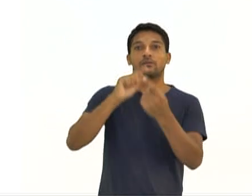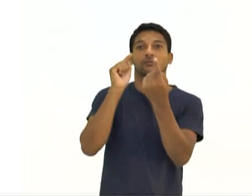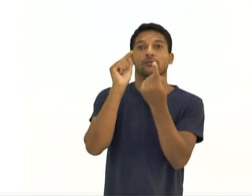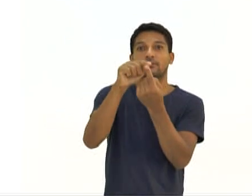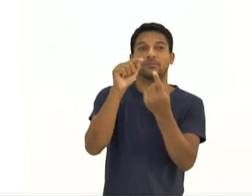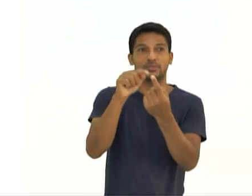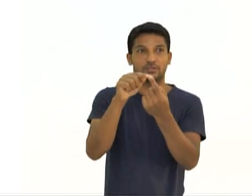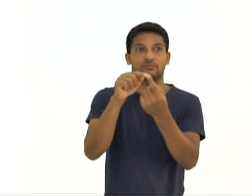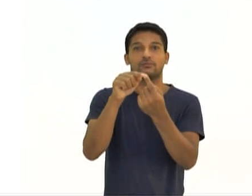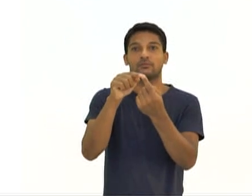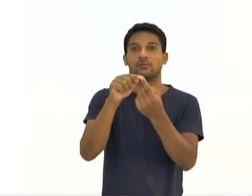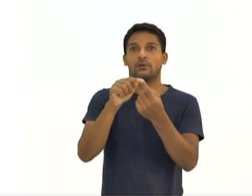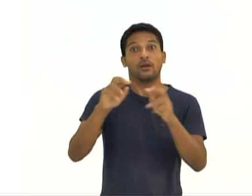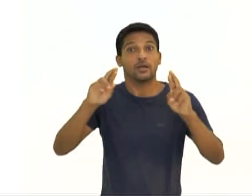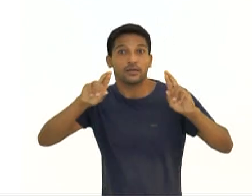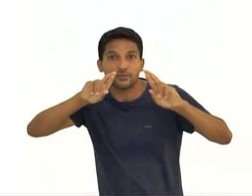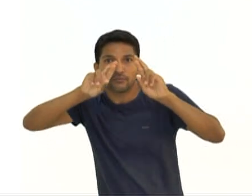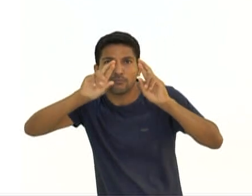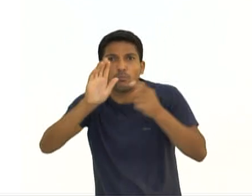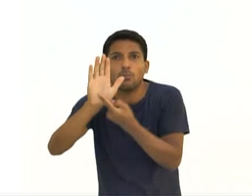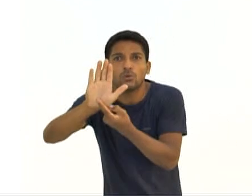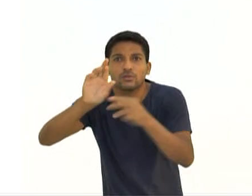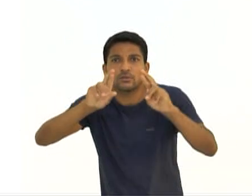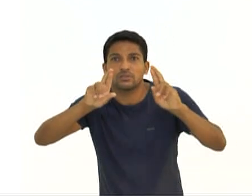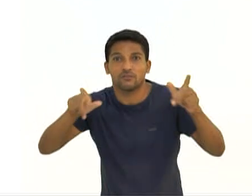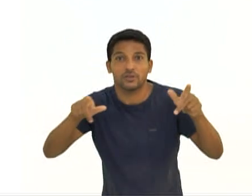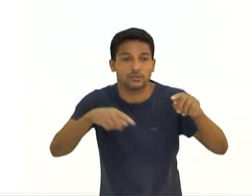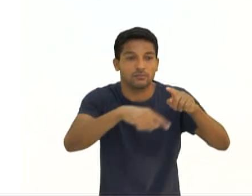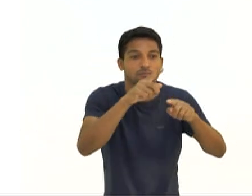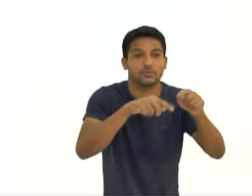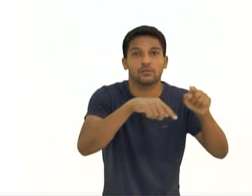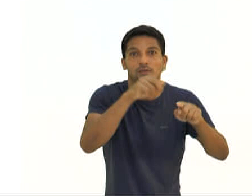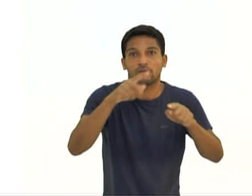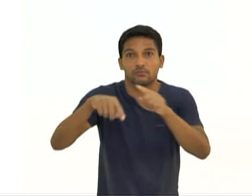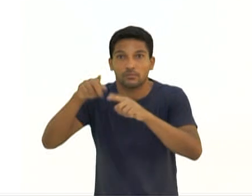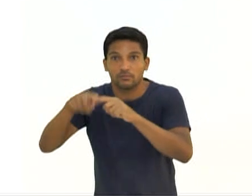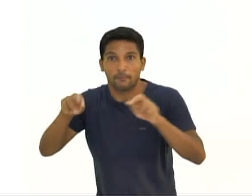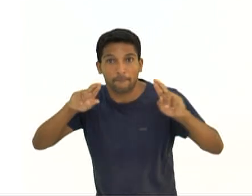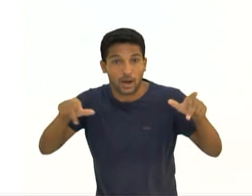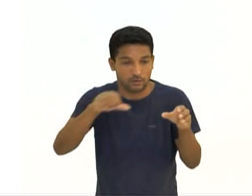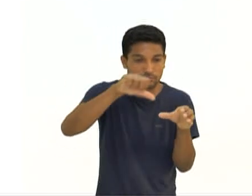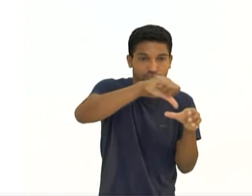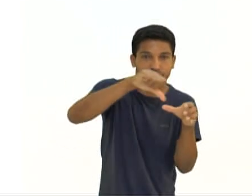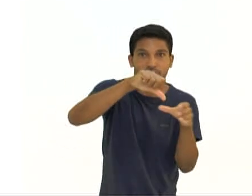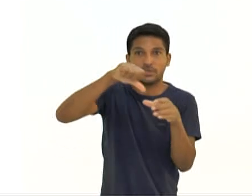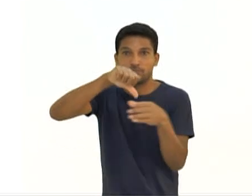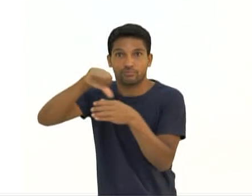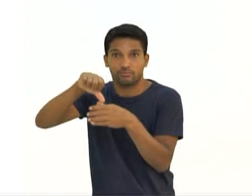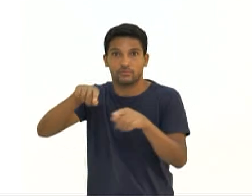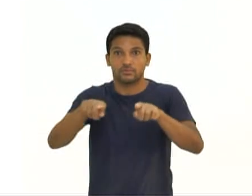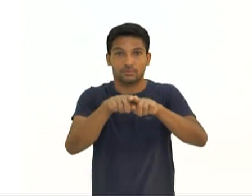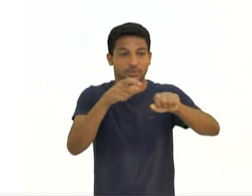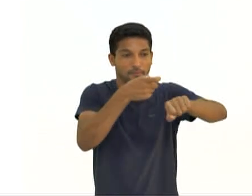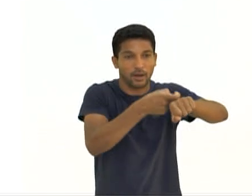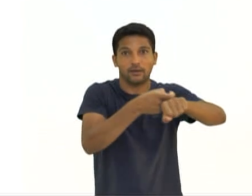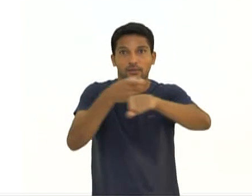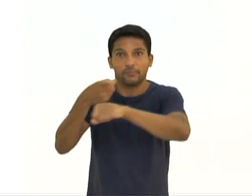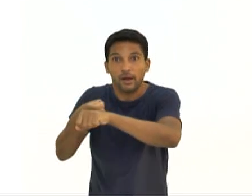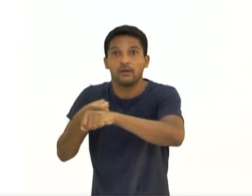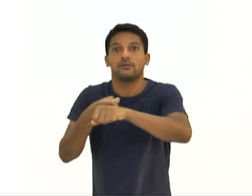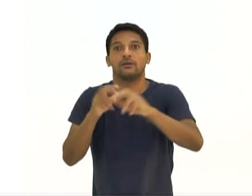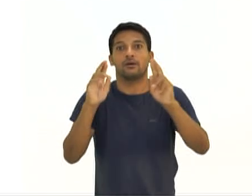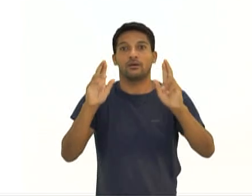finalidade de diferenciar os materiais, né? E nessa aula, então, nós vamos estudar